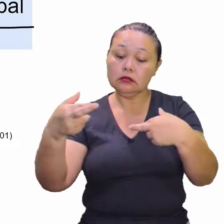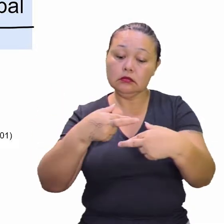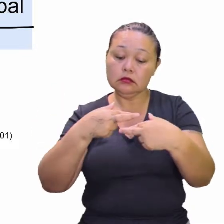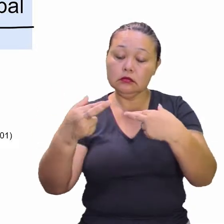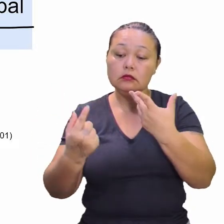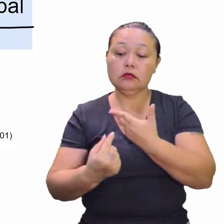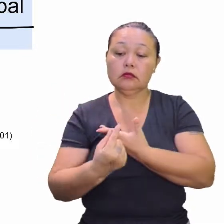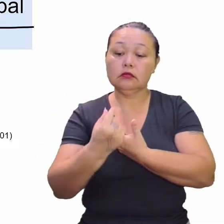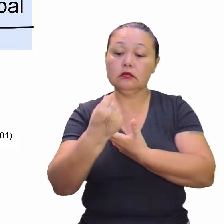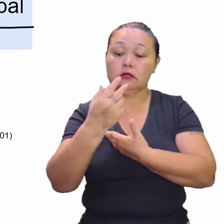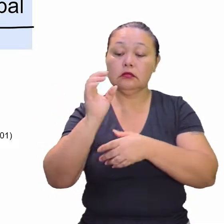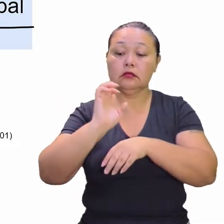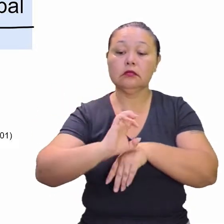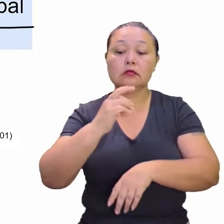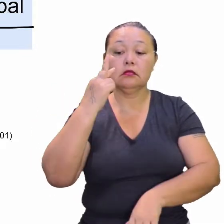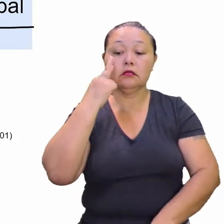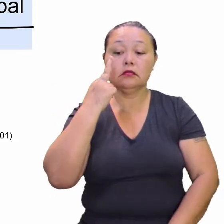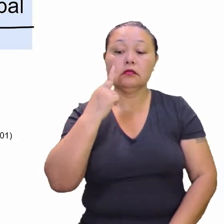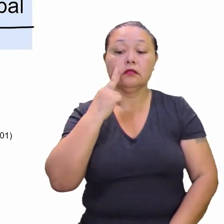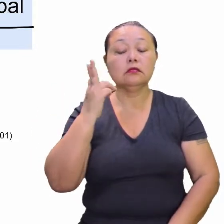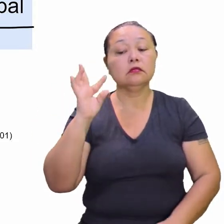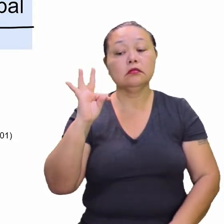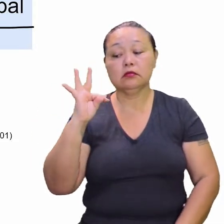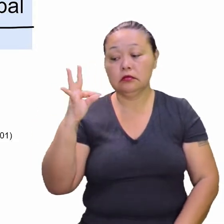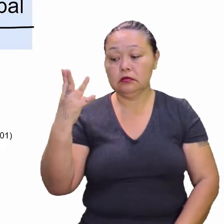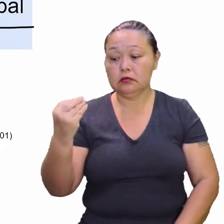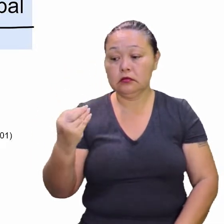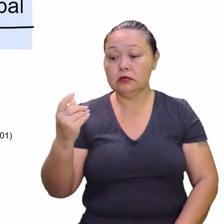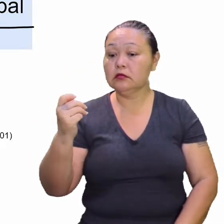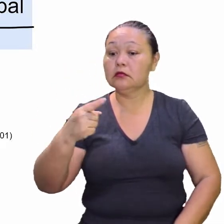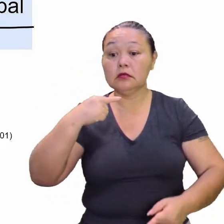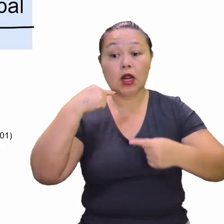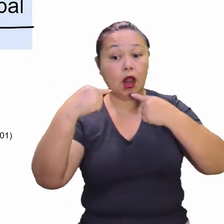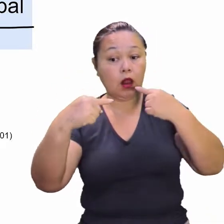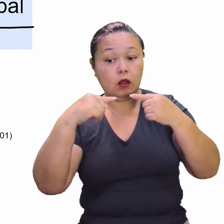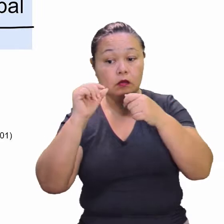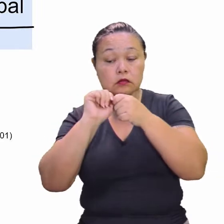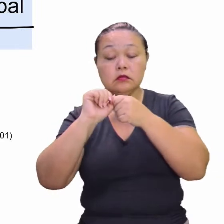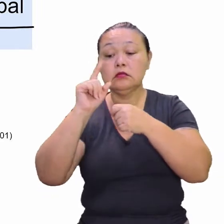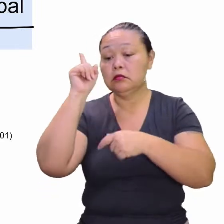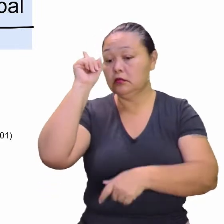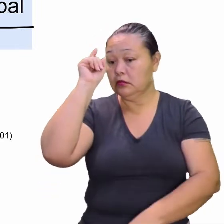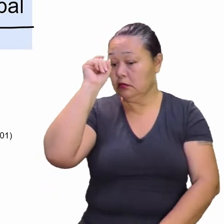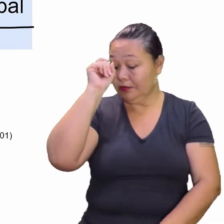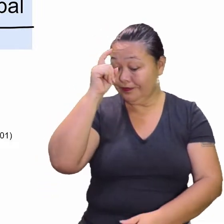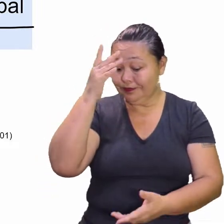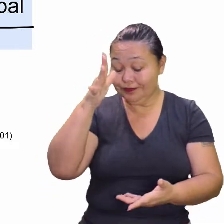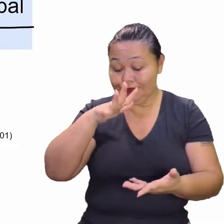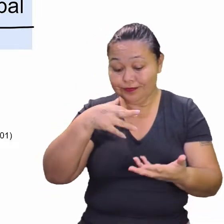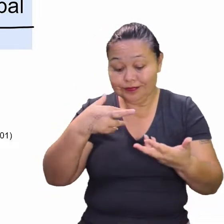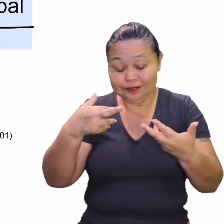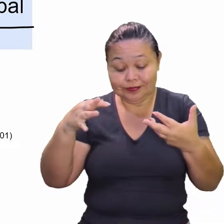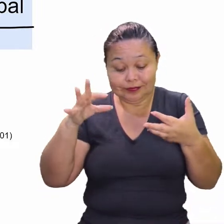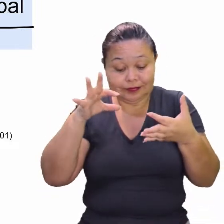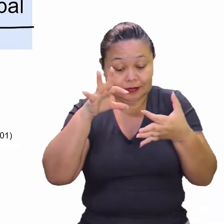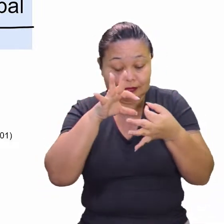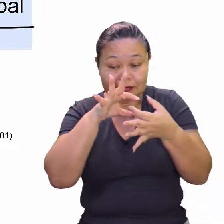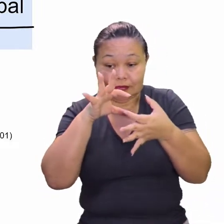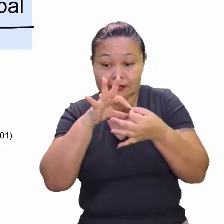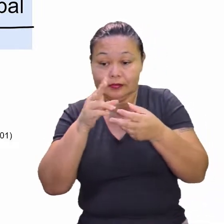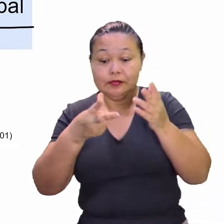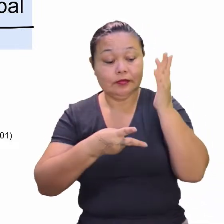de Rondônia. Muito bem. Com toda a sua polêmica e complexa rede